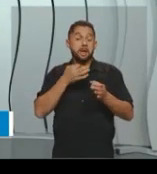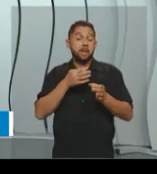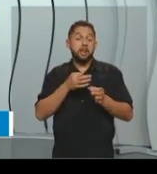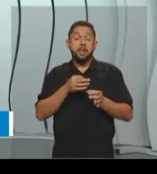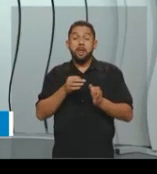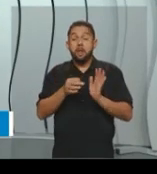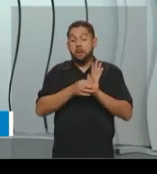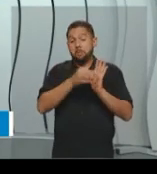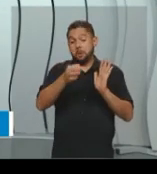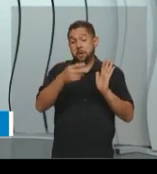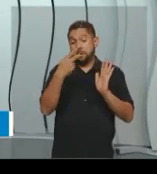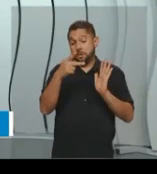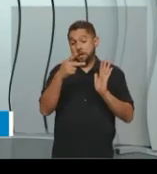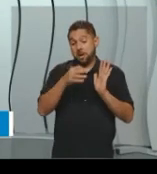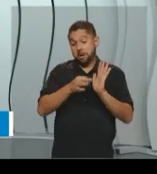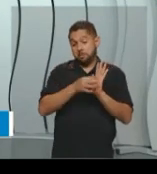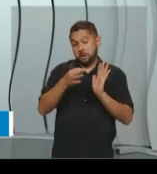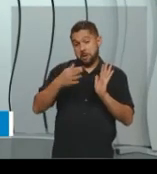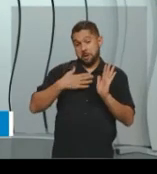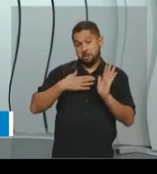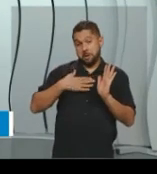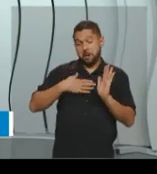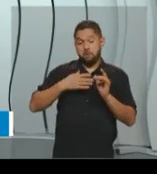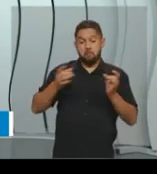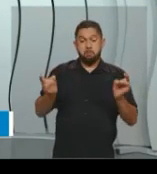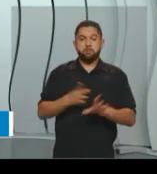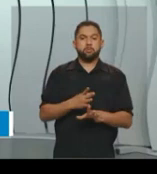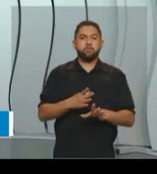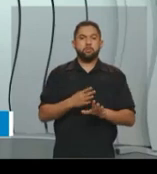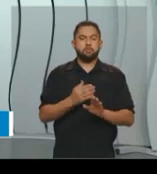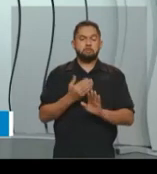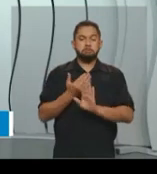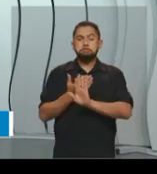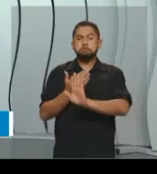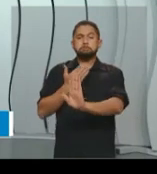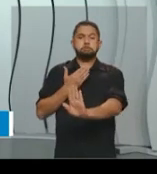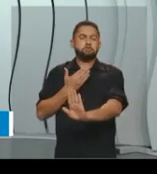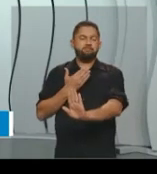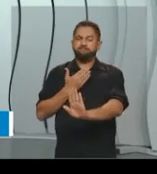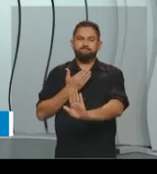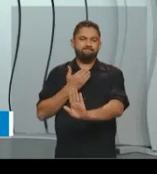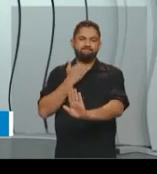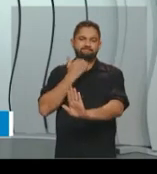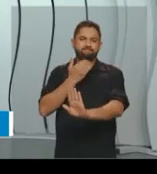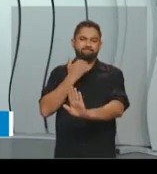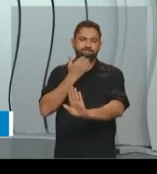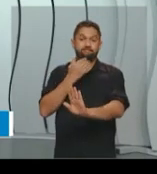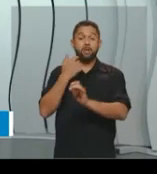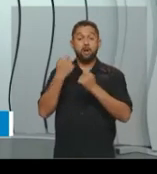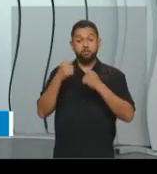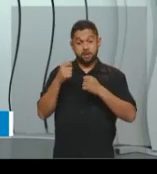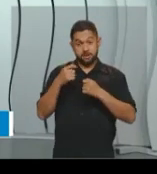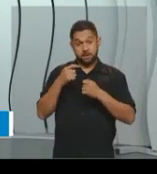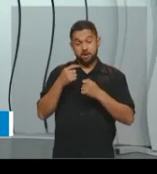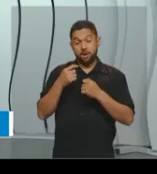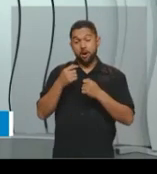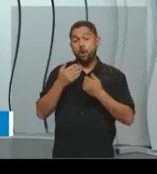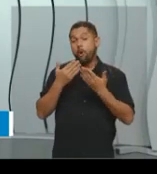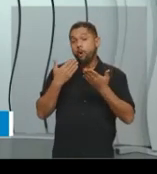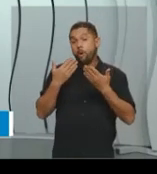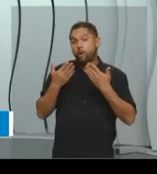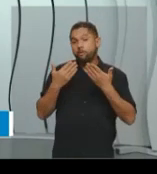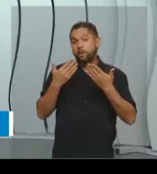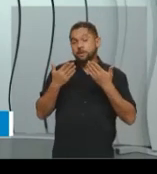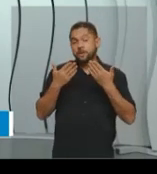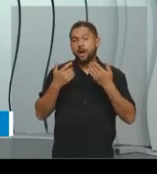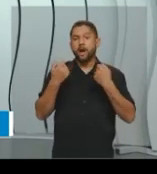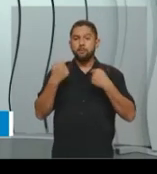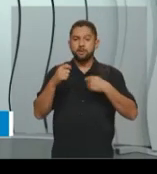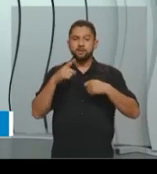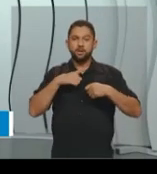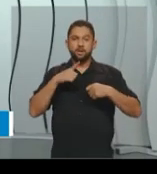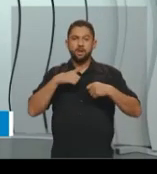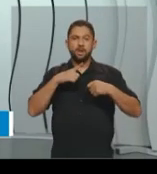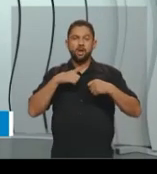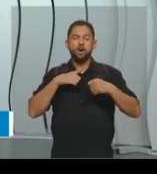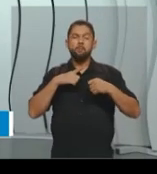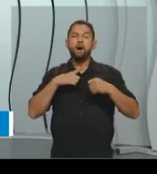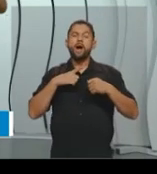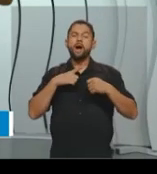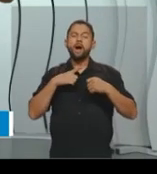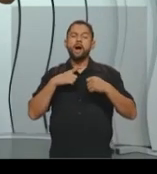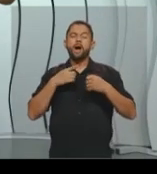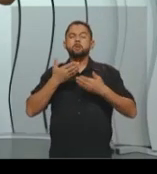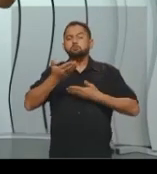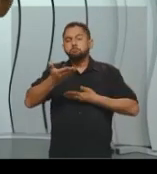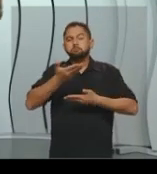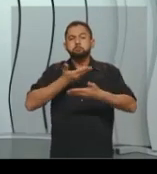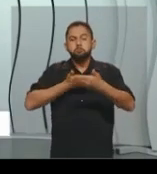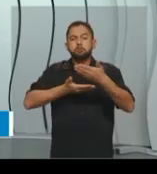vamos dialogar sobre as nossas opiniões e ver se a gente não encontra dentro de nós mesmos algum conceito que seja